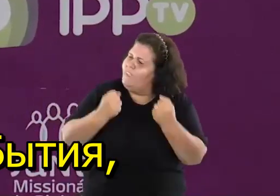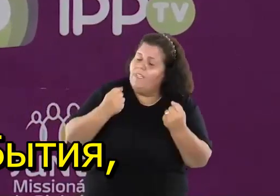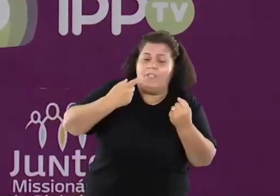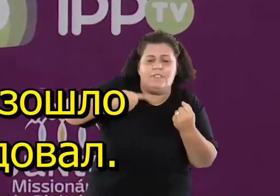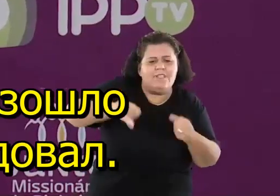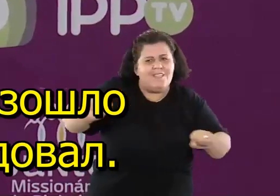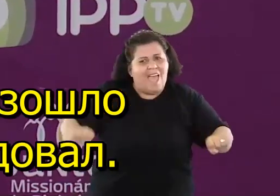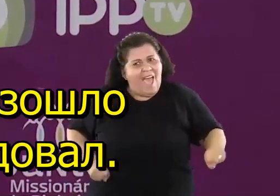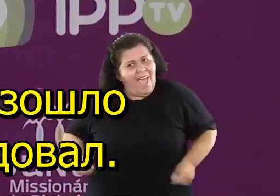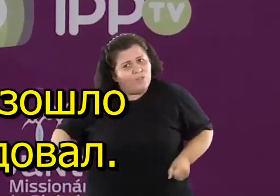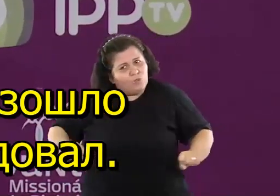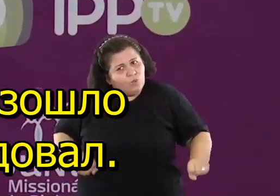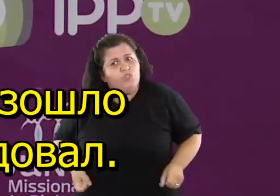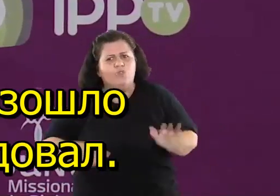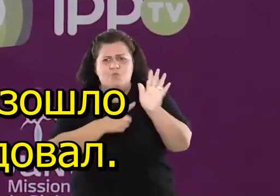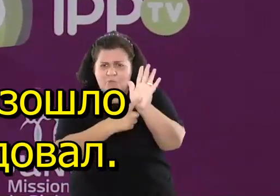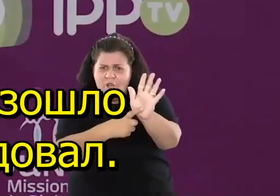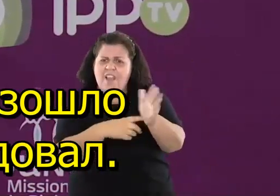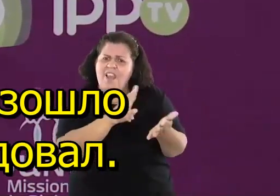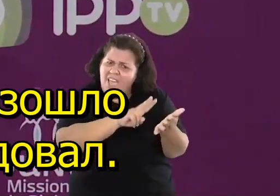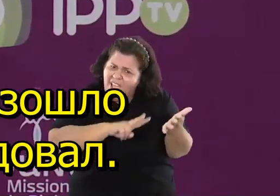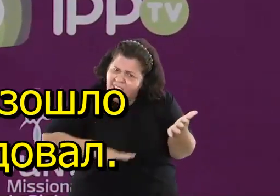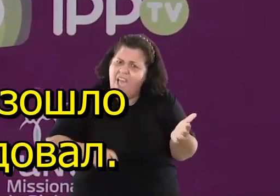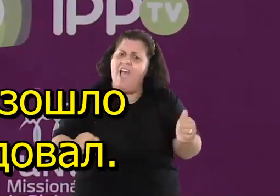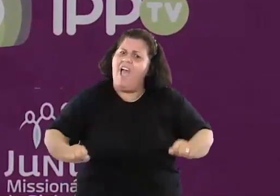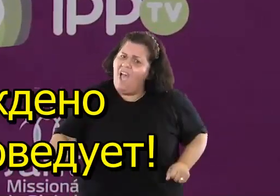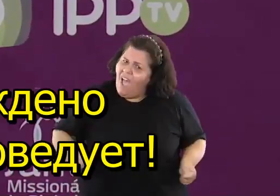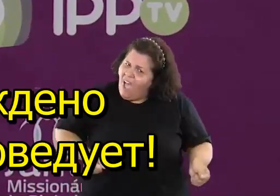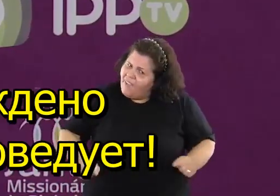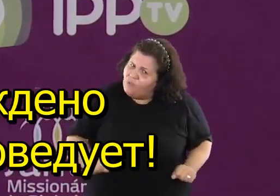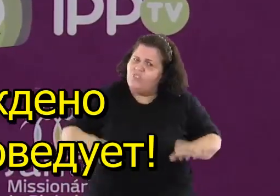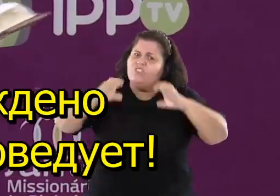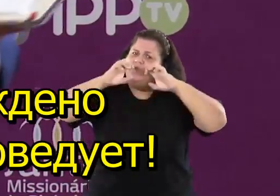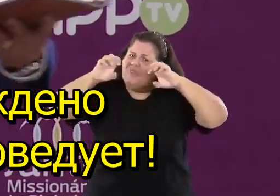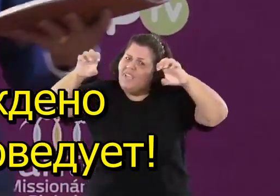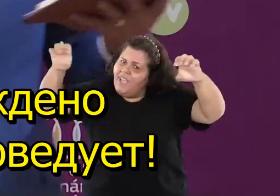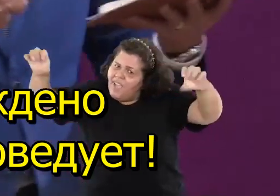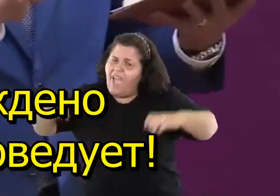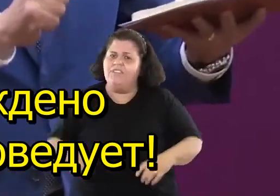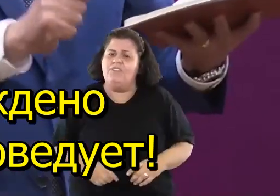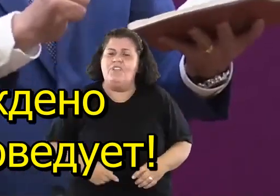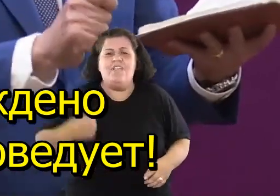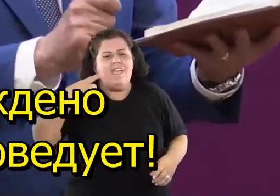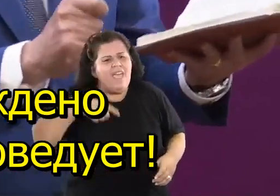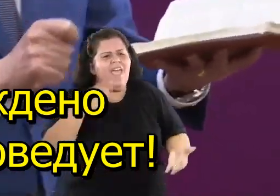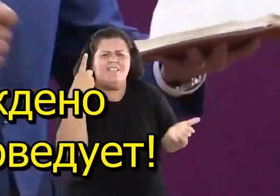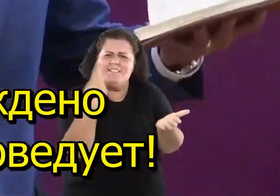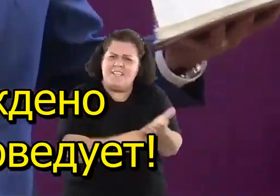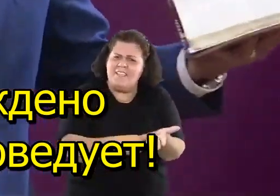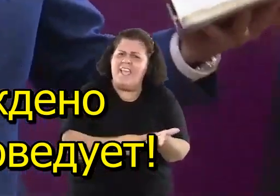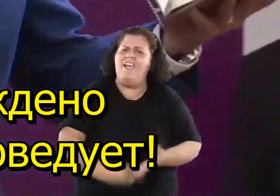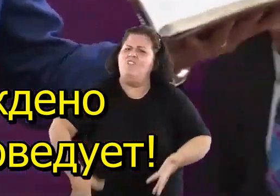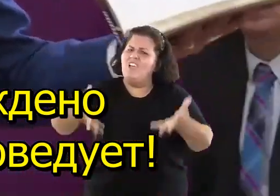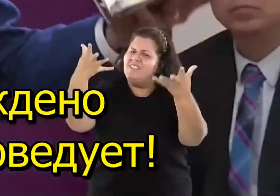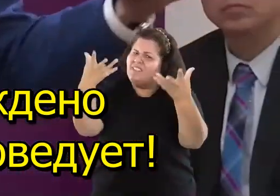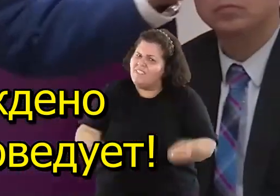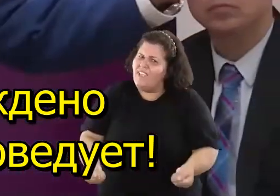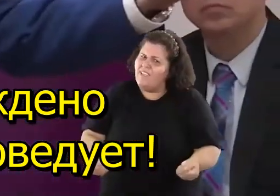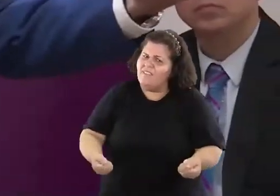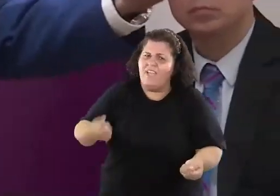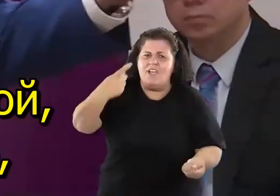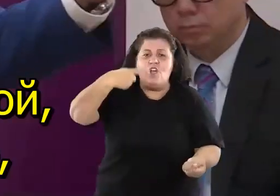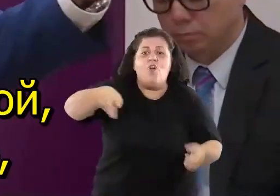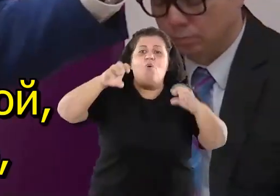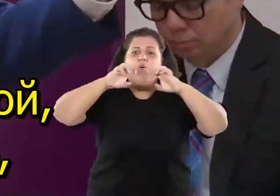de Atos e tudo aquilo que está escrito aqui aconteceu para aqueles que saíram e pregaram. A palavra de Deus vai ser confirmada com poder para aqueles que saem e